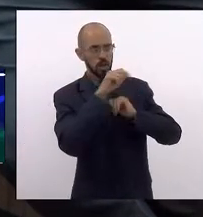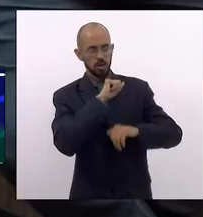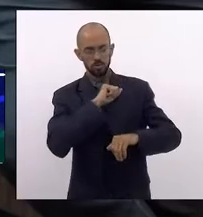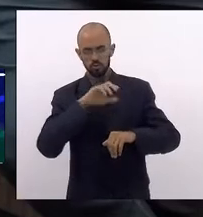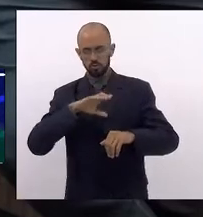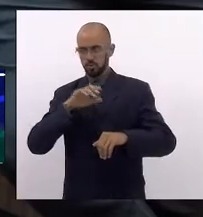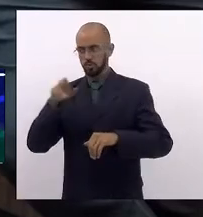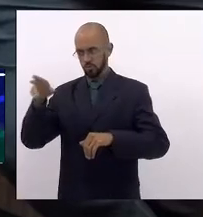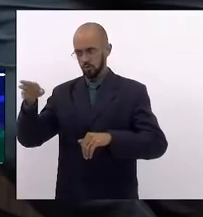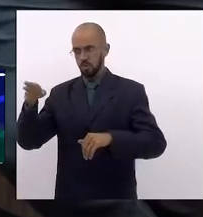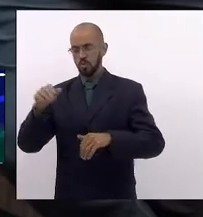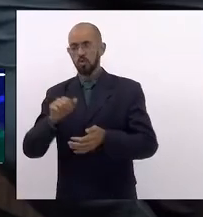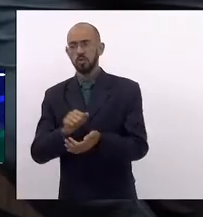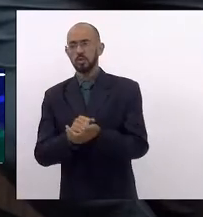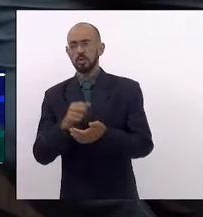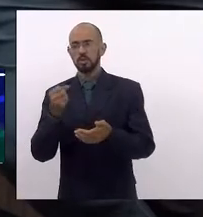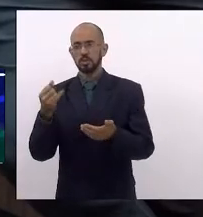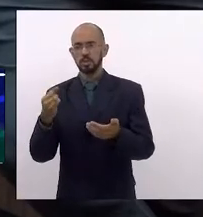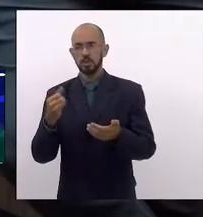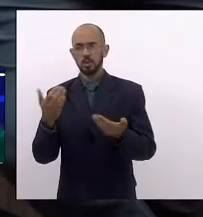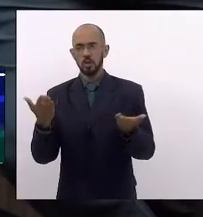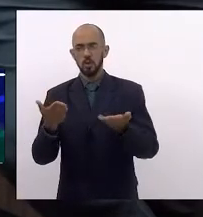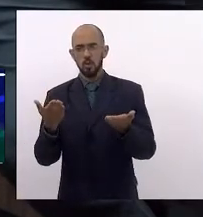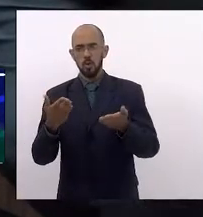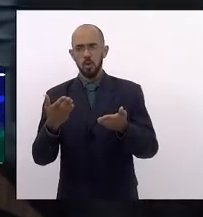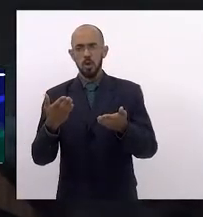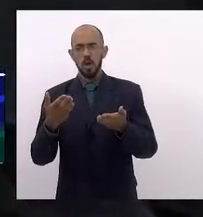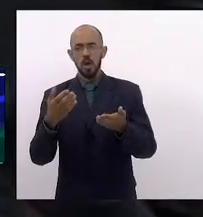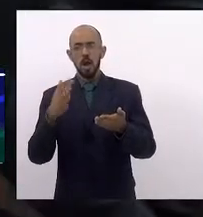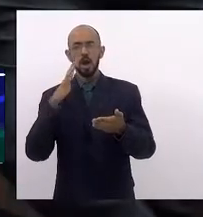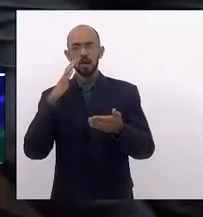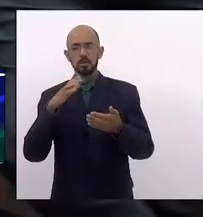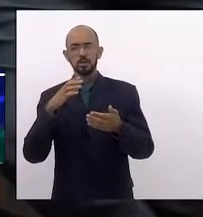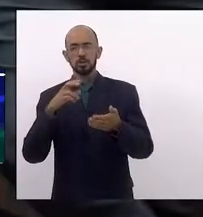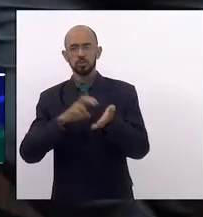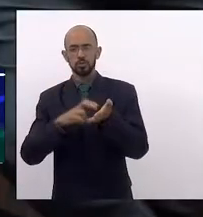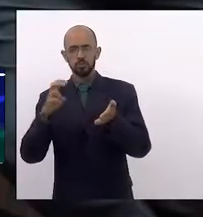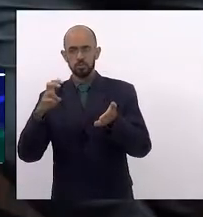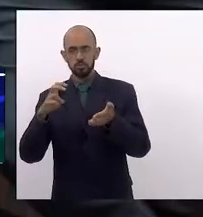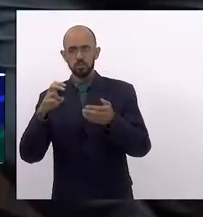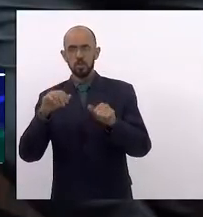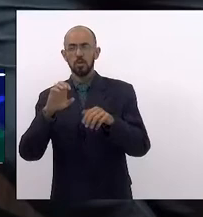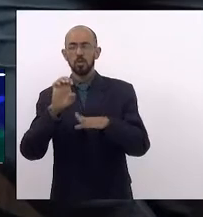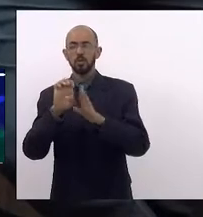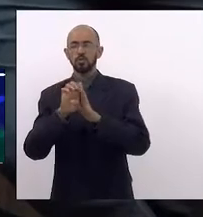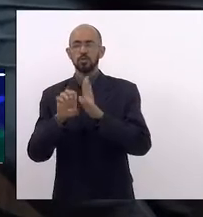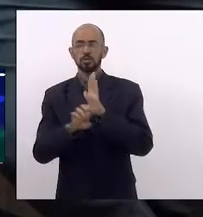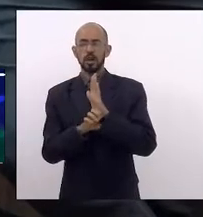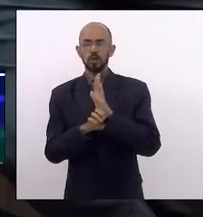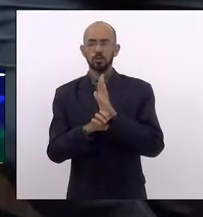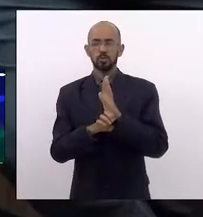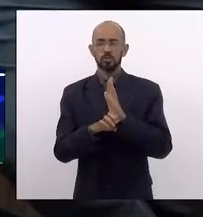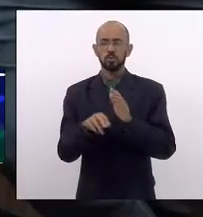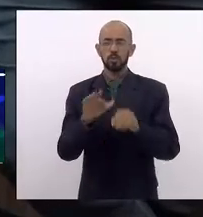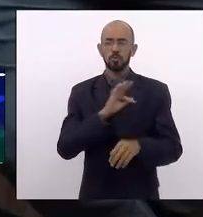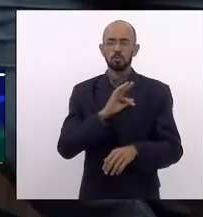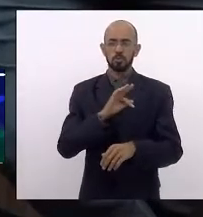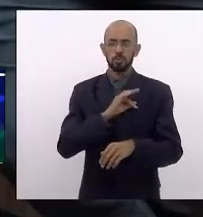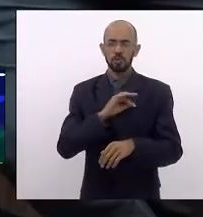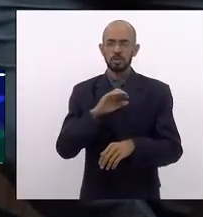amanhã as emendas em relação ao Estatuto da Polícia Civil o senhor vai provocar